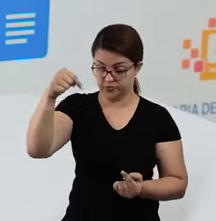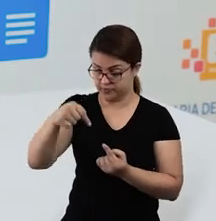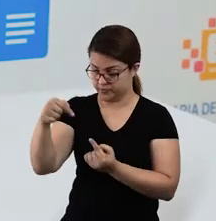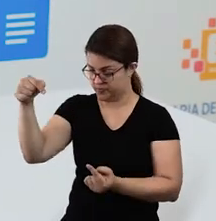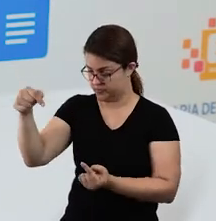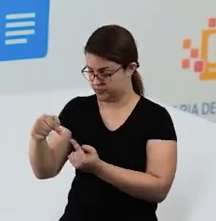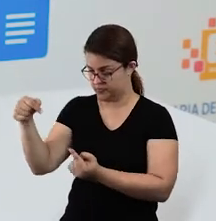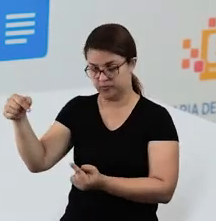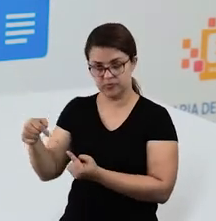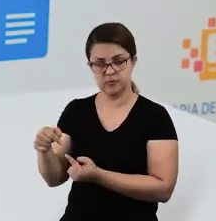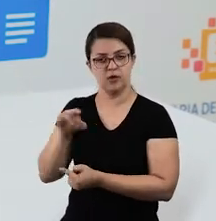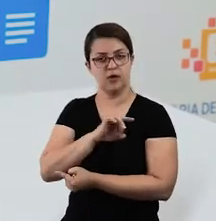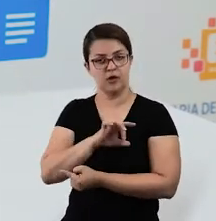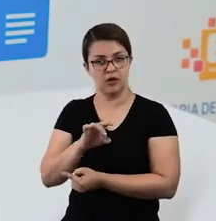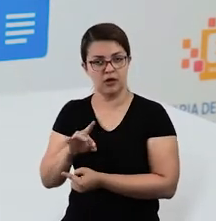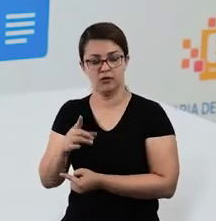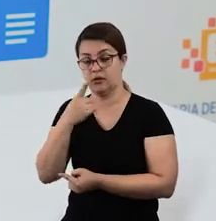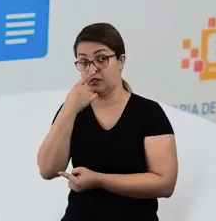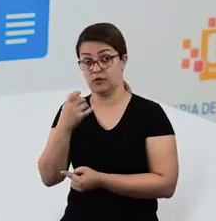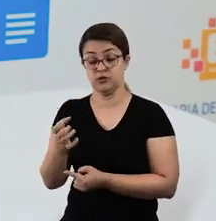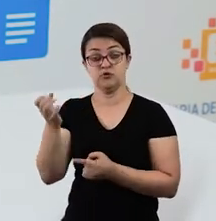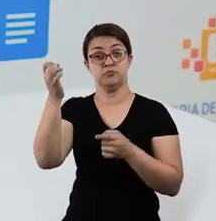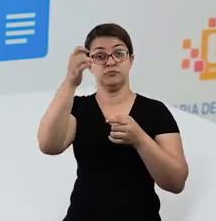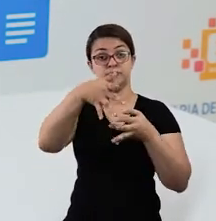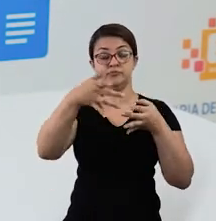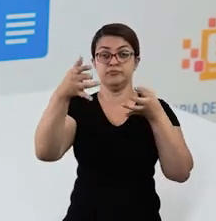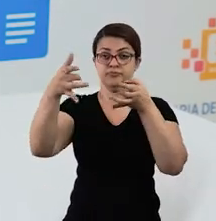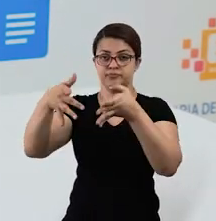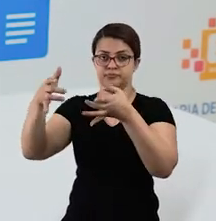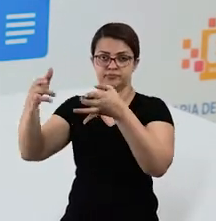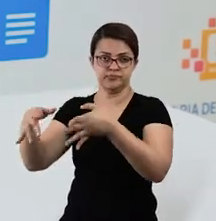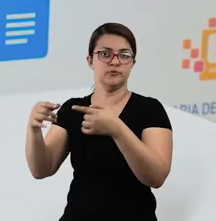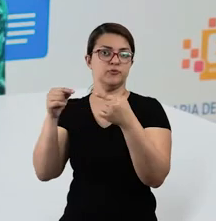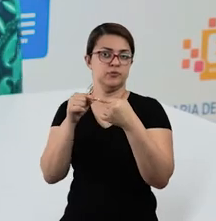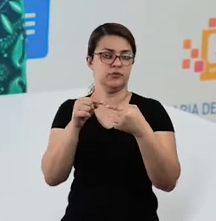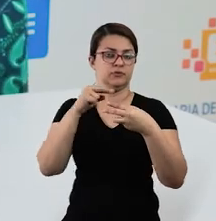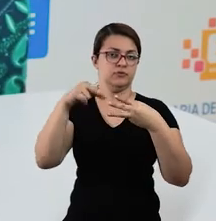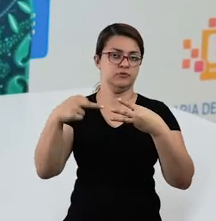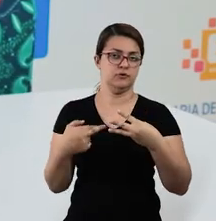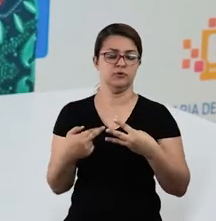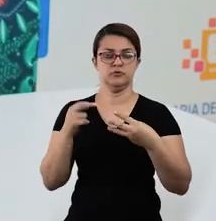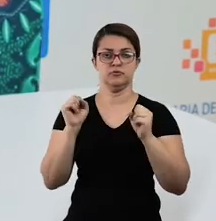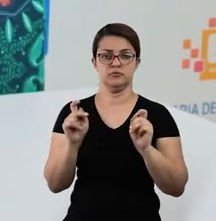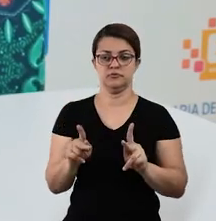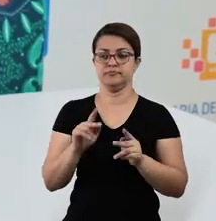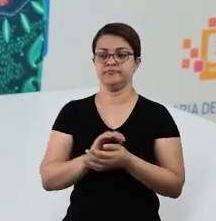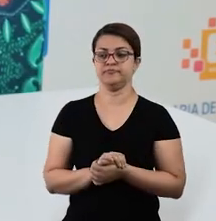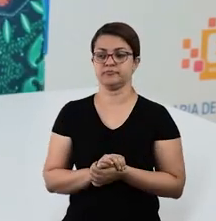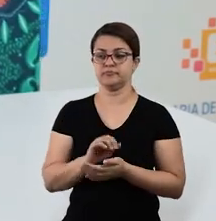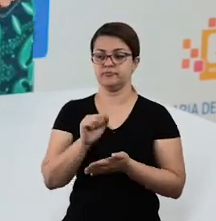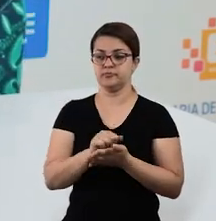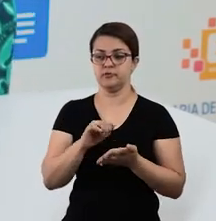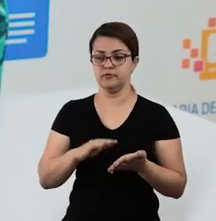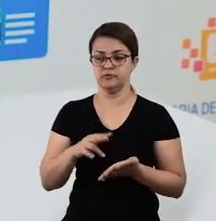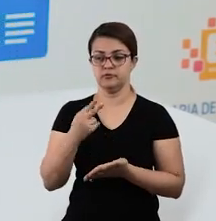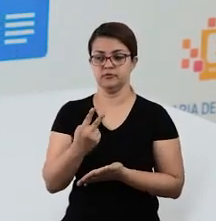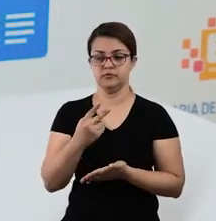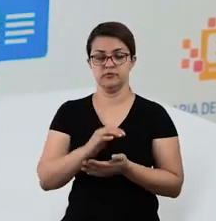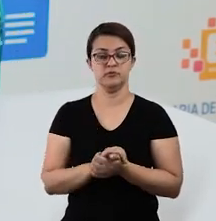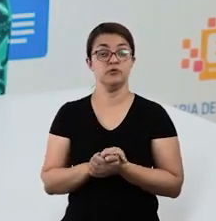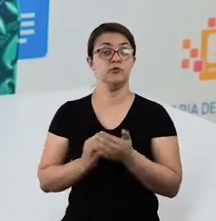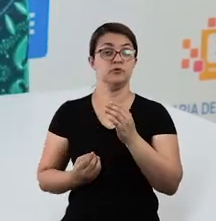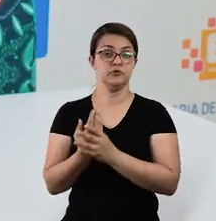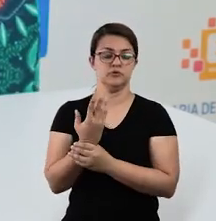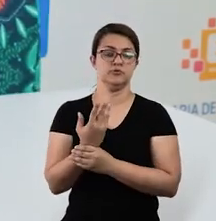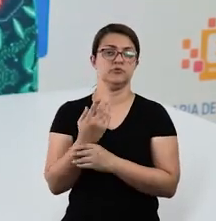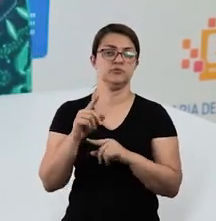ligar cada tipo de lixo à sua lata correspondente, tá bom? Na atividade 2,